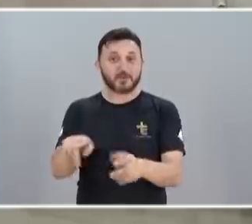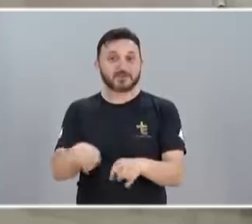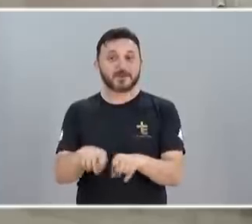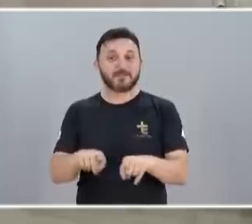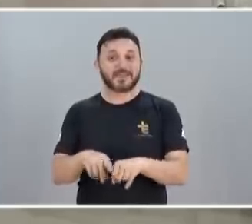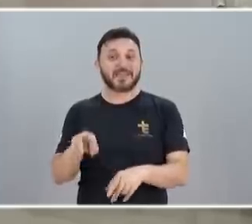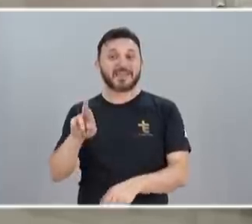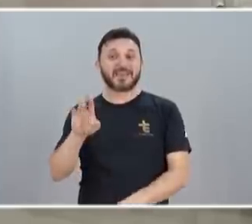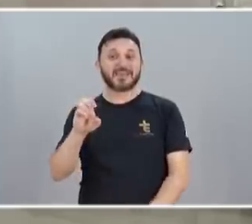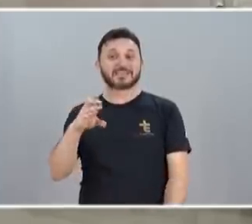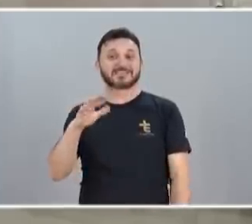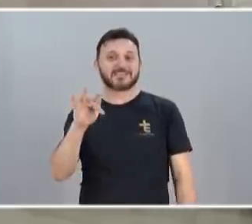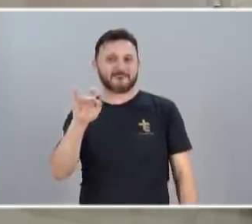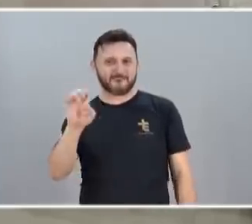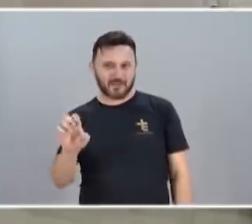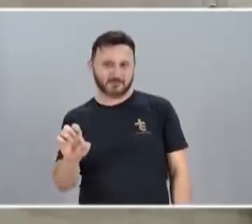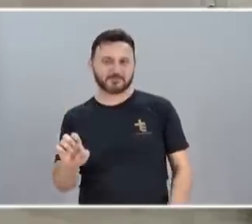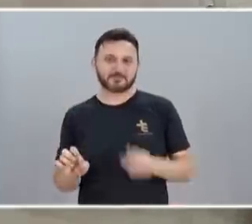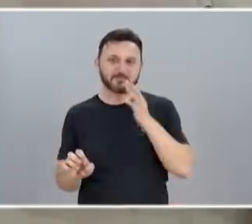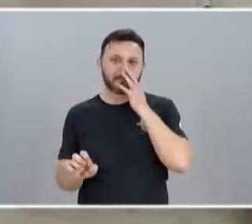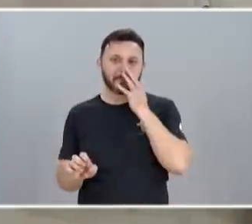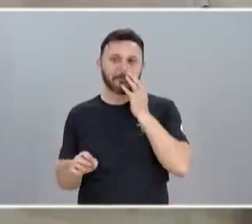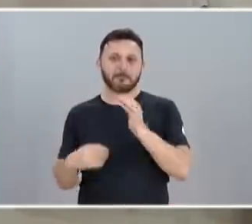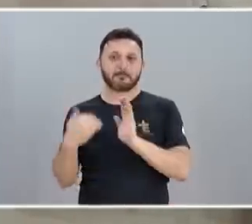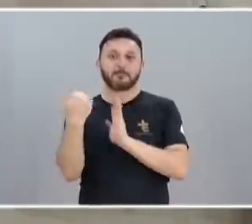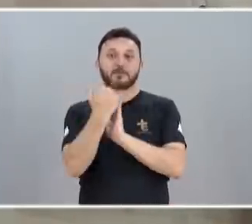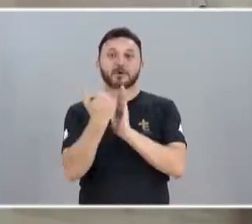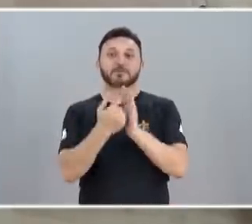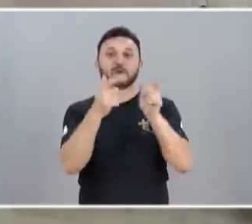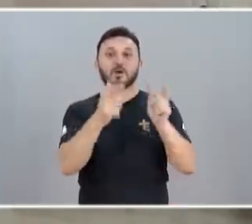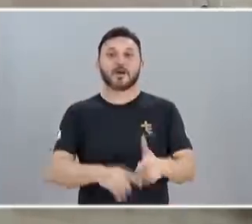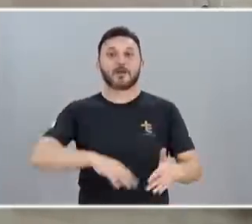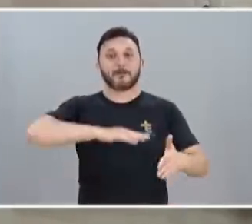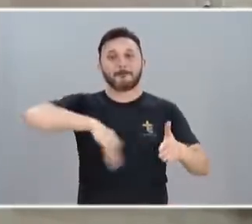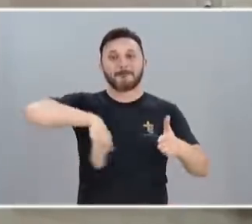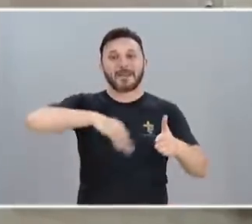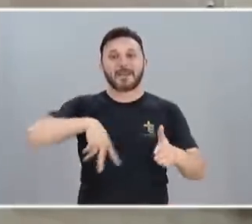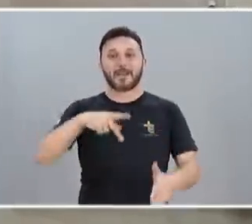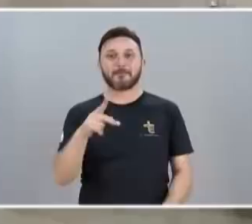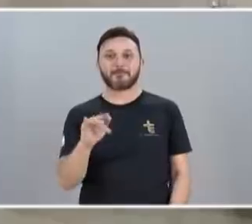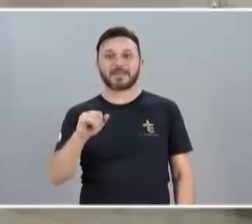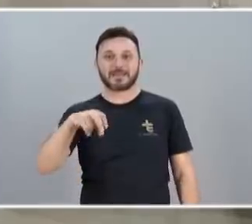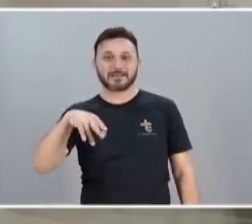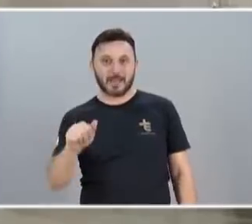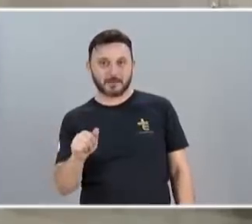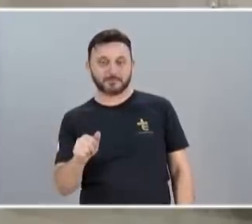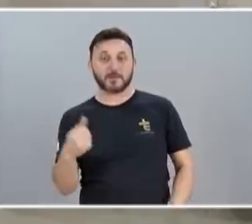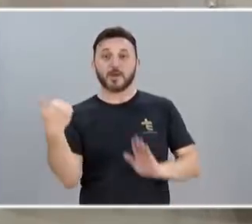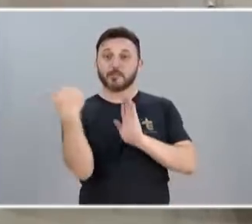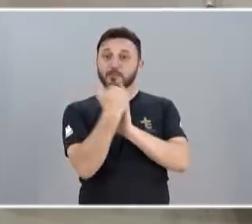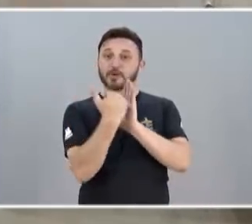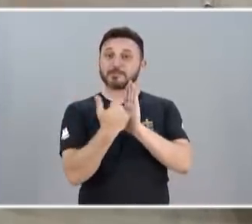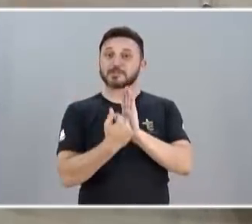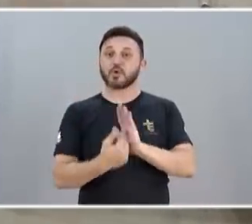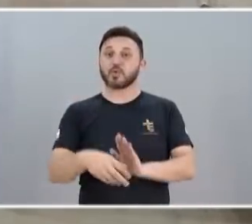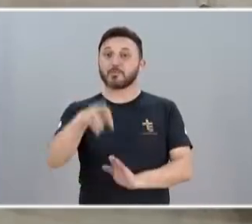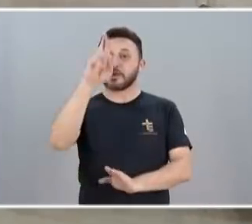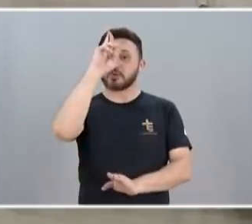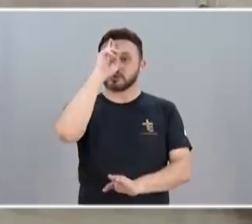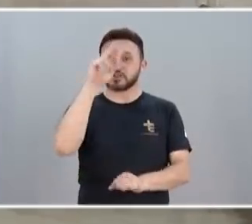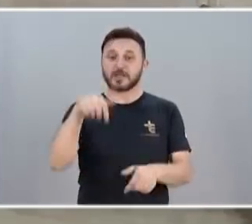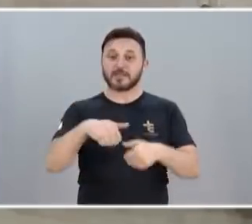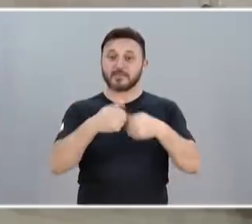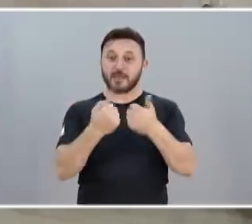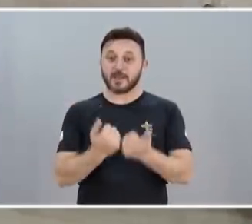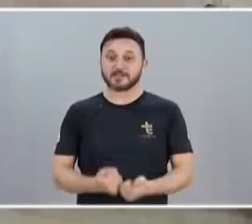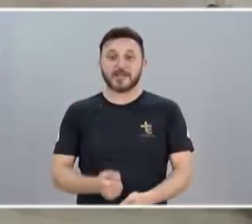Grande Recife. A programação, onde vai ser? Local, Praia do Pina. Programação começa às 12 horas, terço.